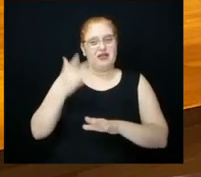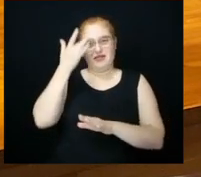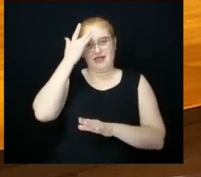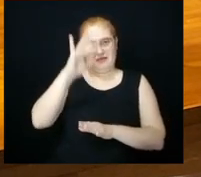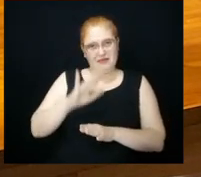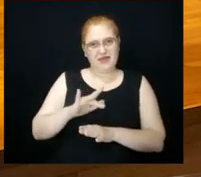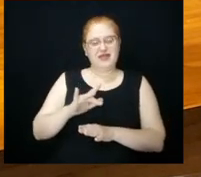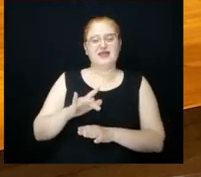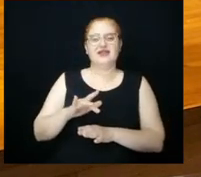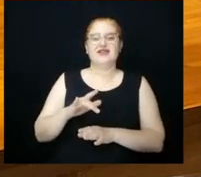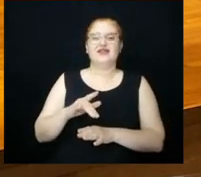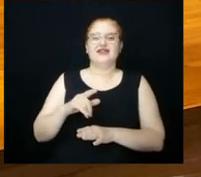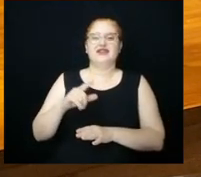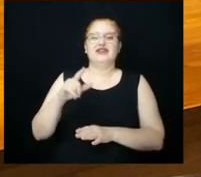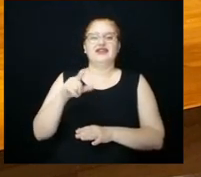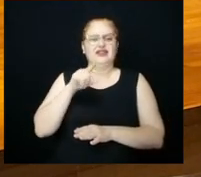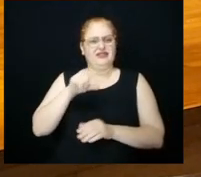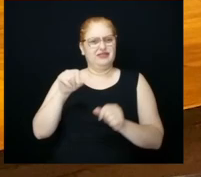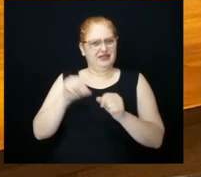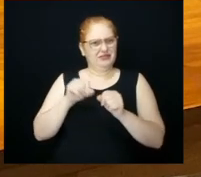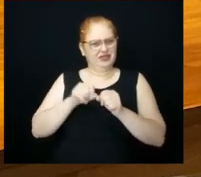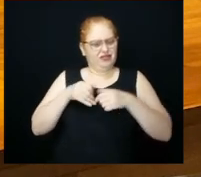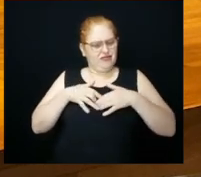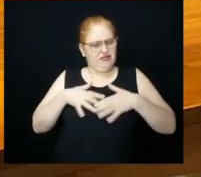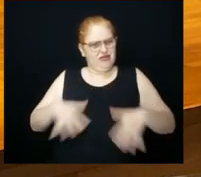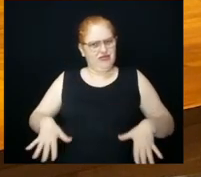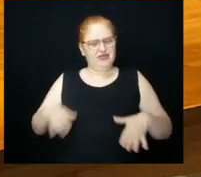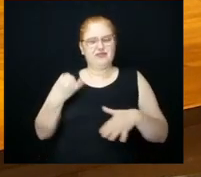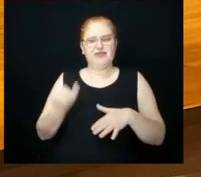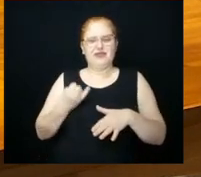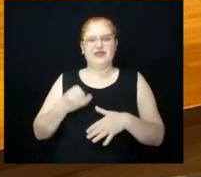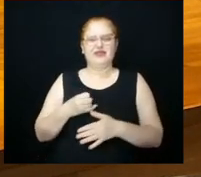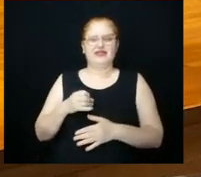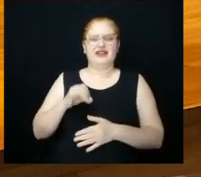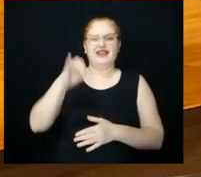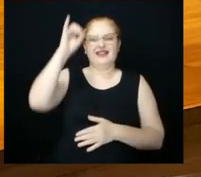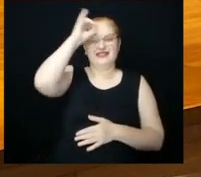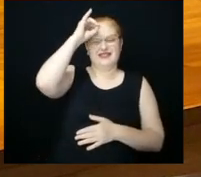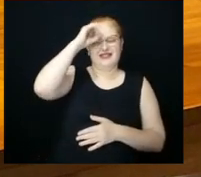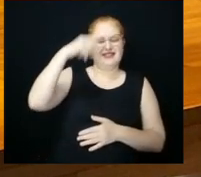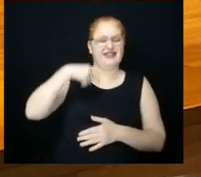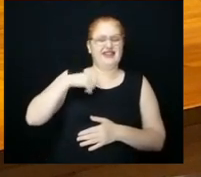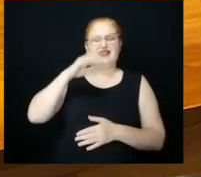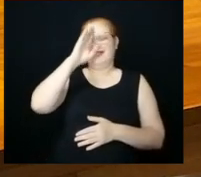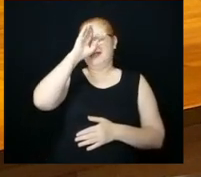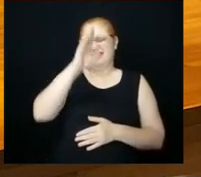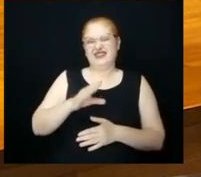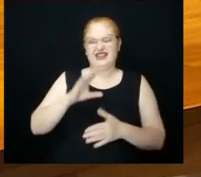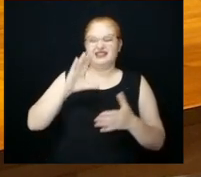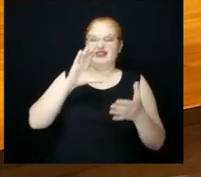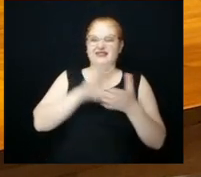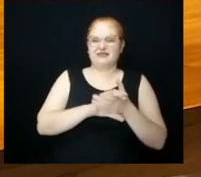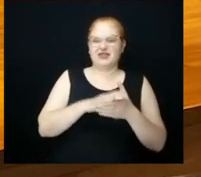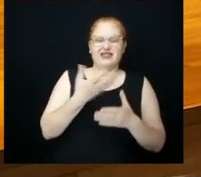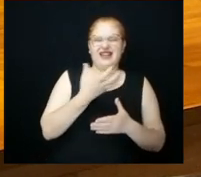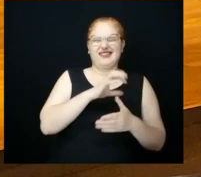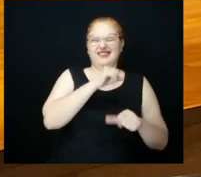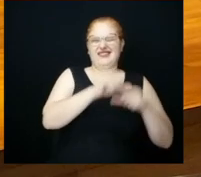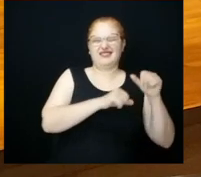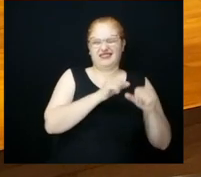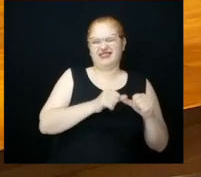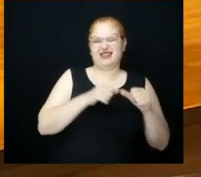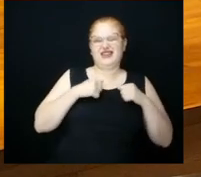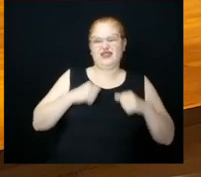que valia um vestido de noite. Boba, eu vim direto do casamento, não quis ir para casa me trocar e me arriscar a